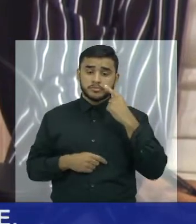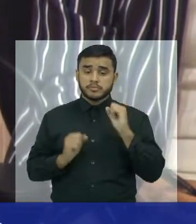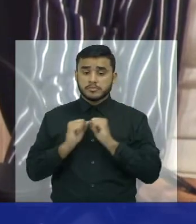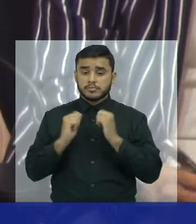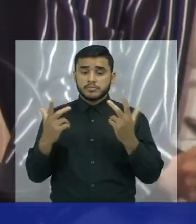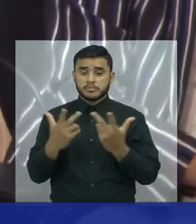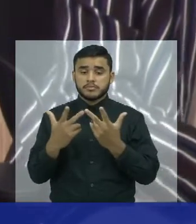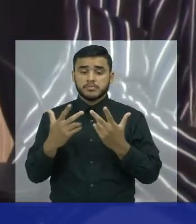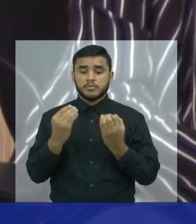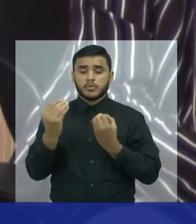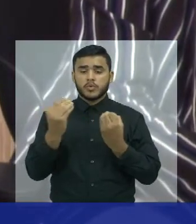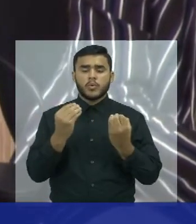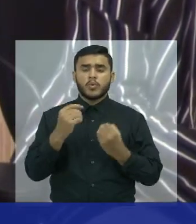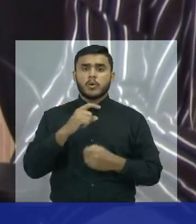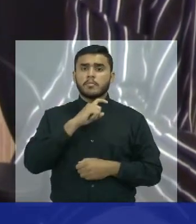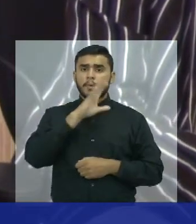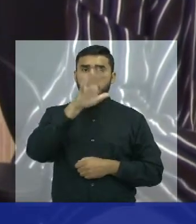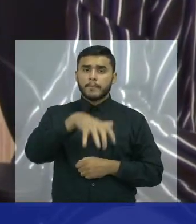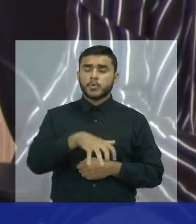Municipal.